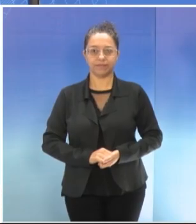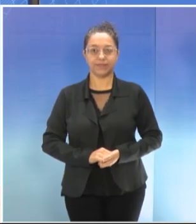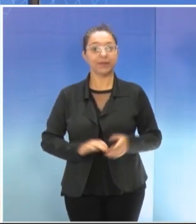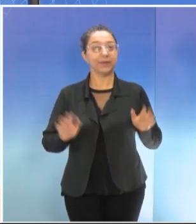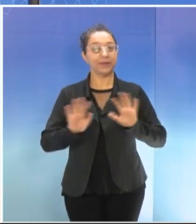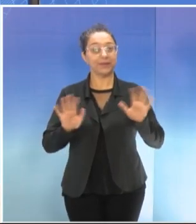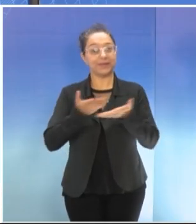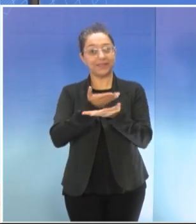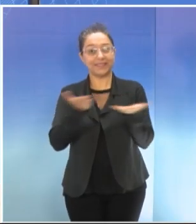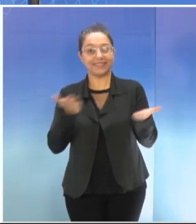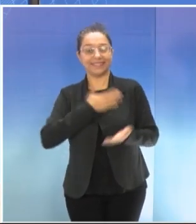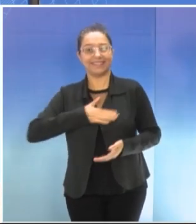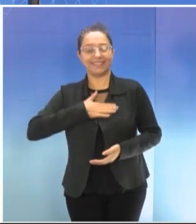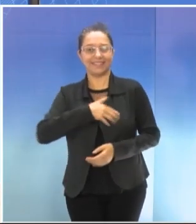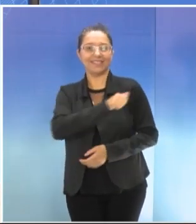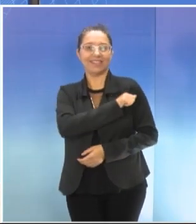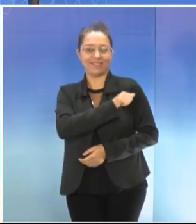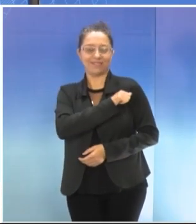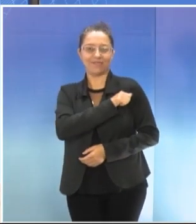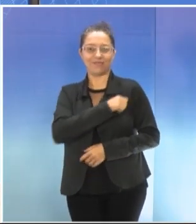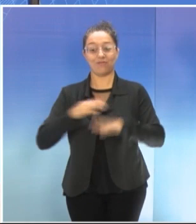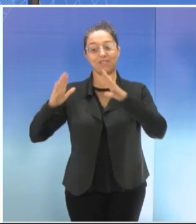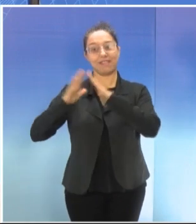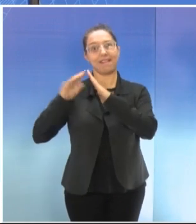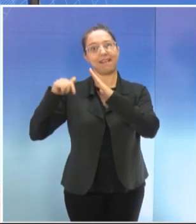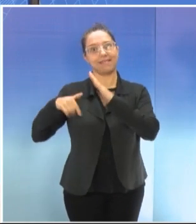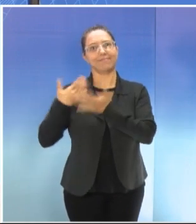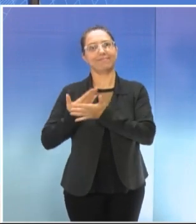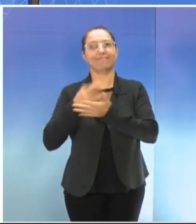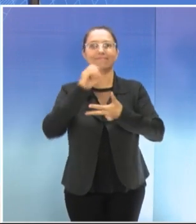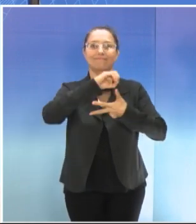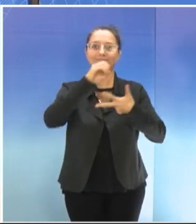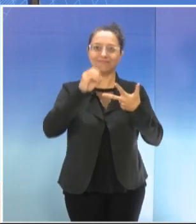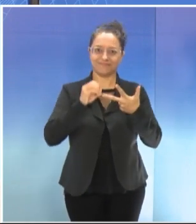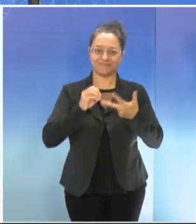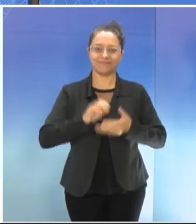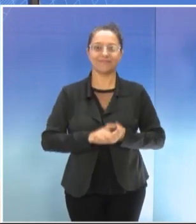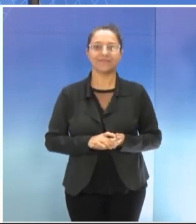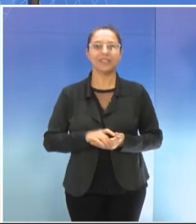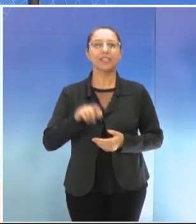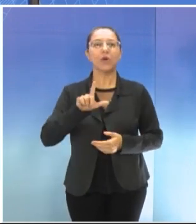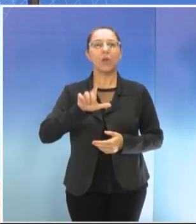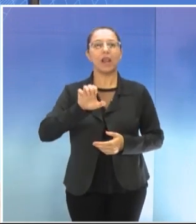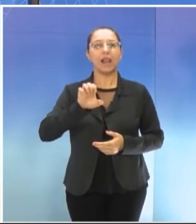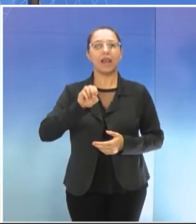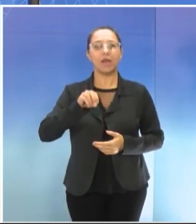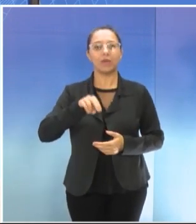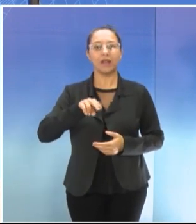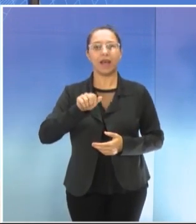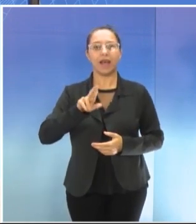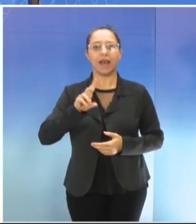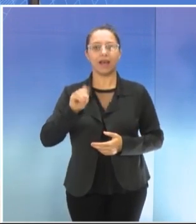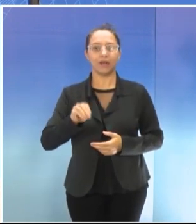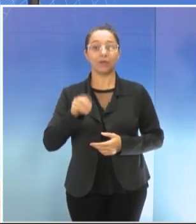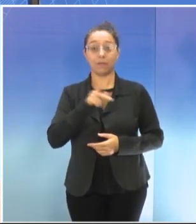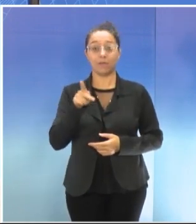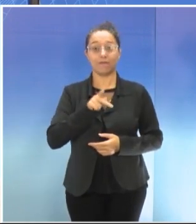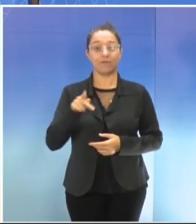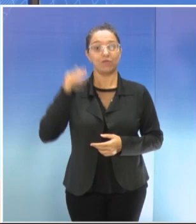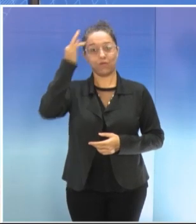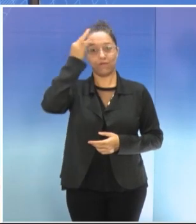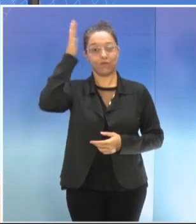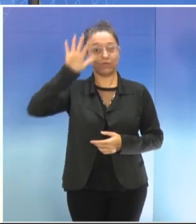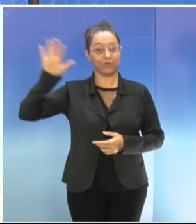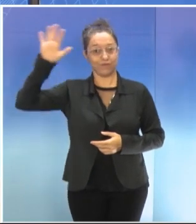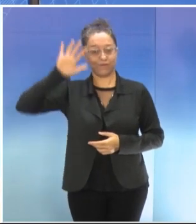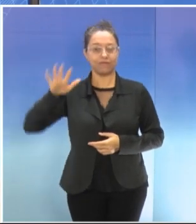E aí, meus queridos alunos do Tô em Casa no Enem? Meu nome é Leonardo Henrique, eu sou professor de filosofia.